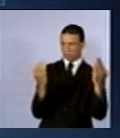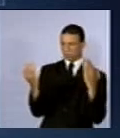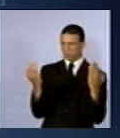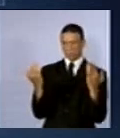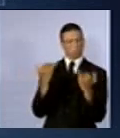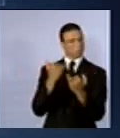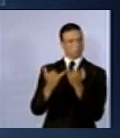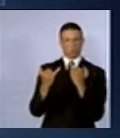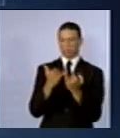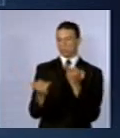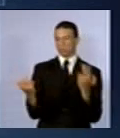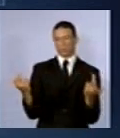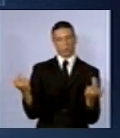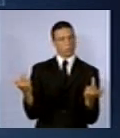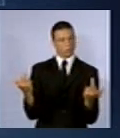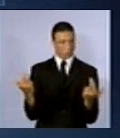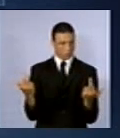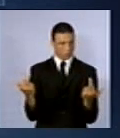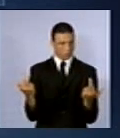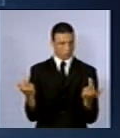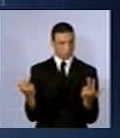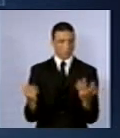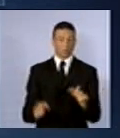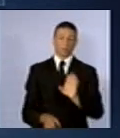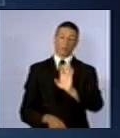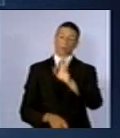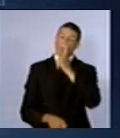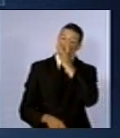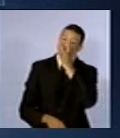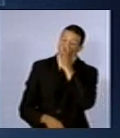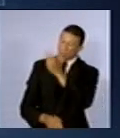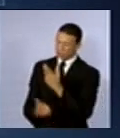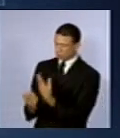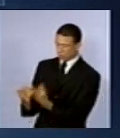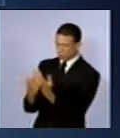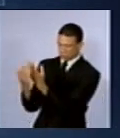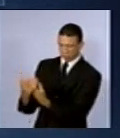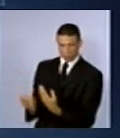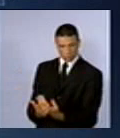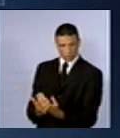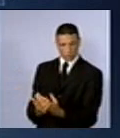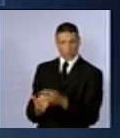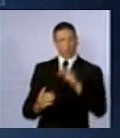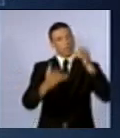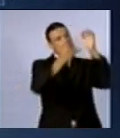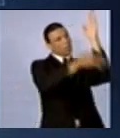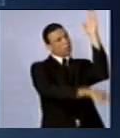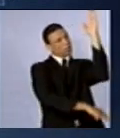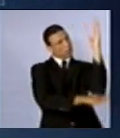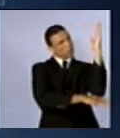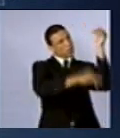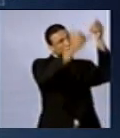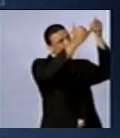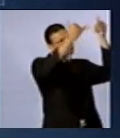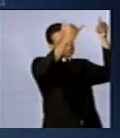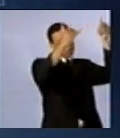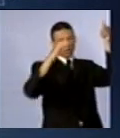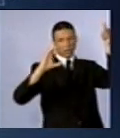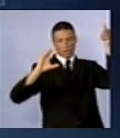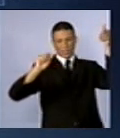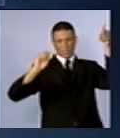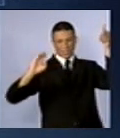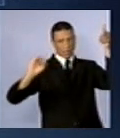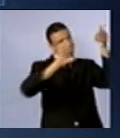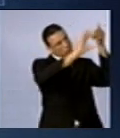praticamente similares. O que parece, e alguns estudos assim o indicam, a configuração de cabos aparenta ser um melhor